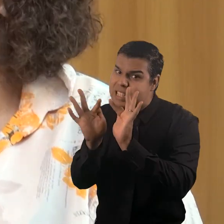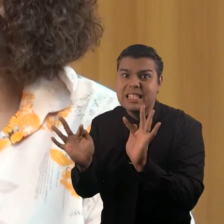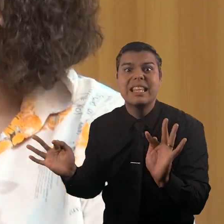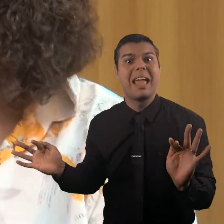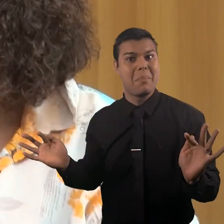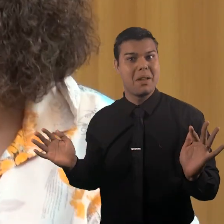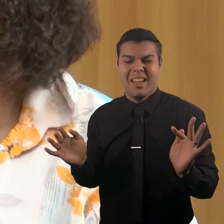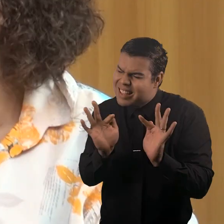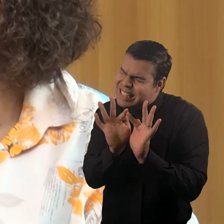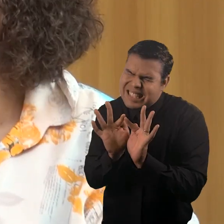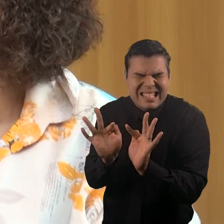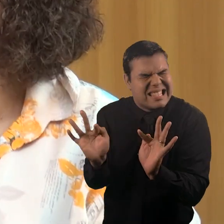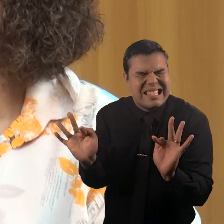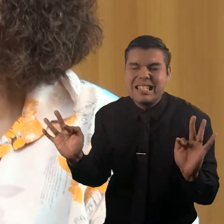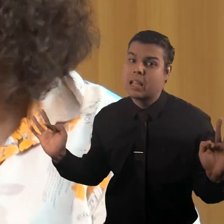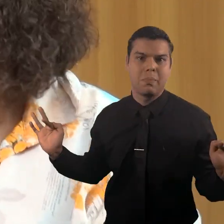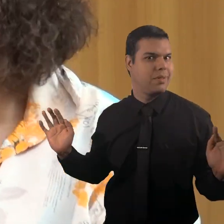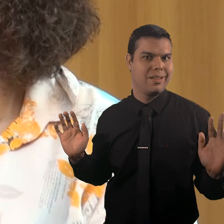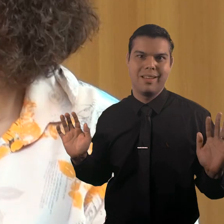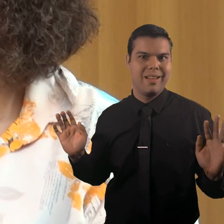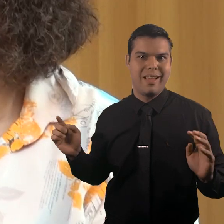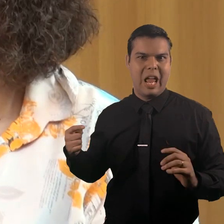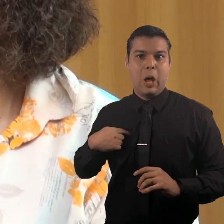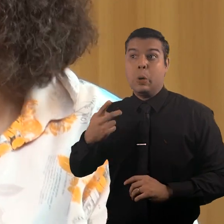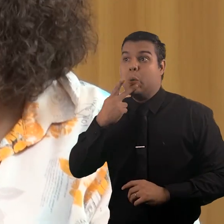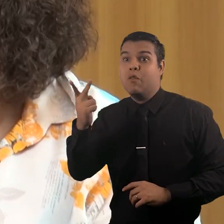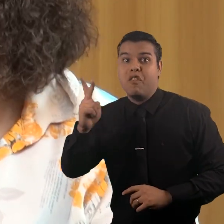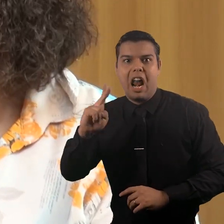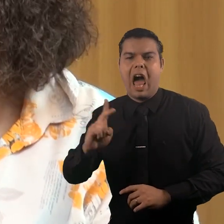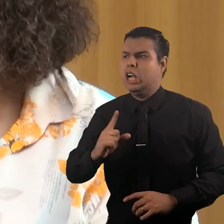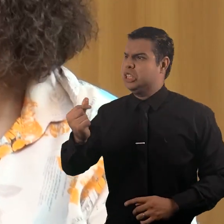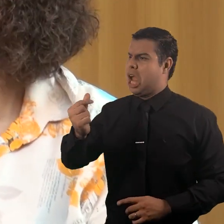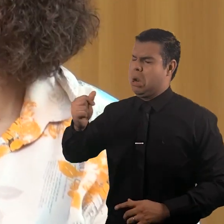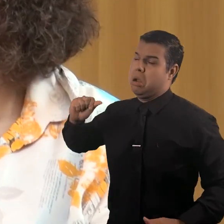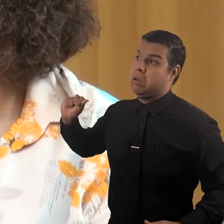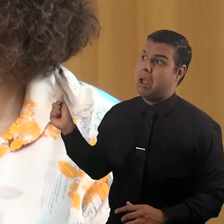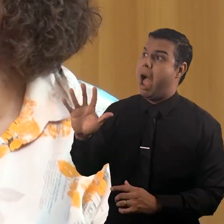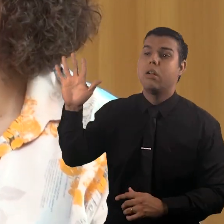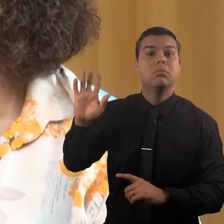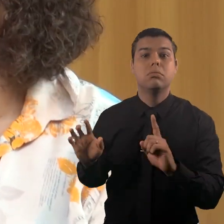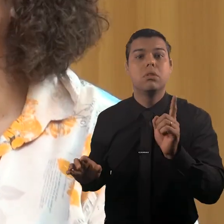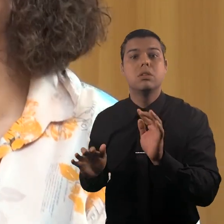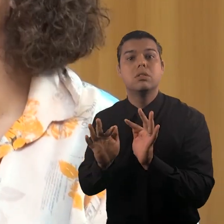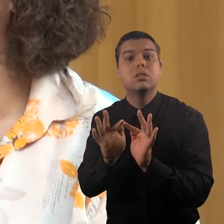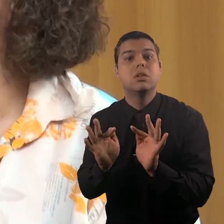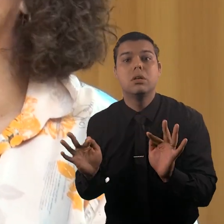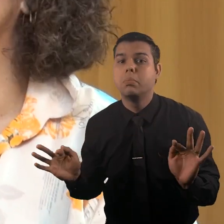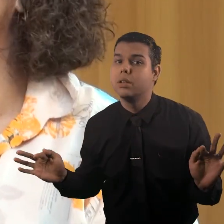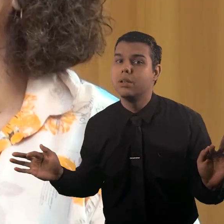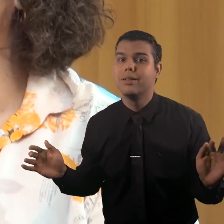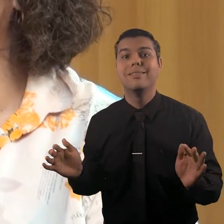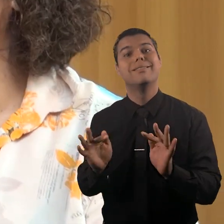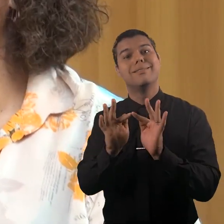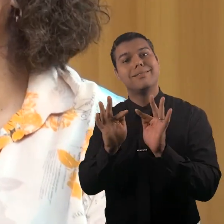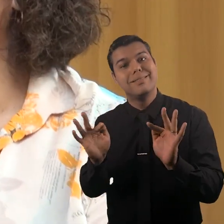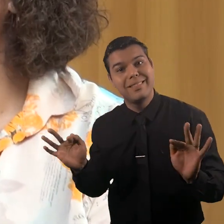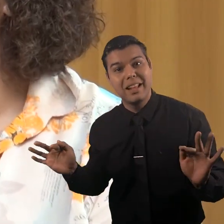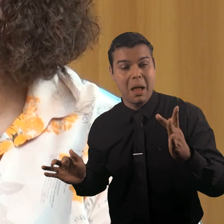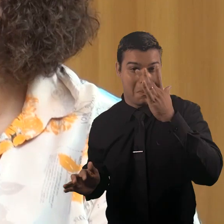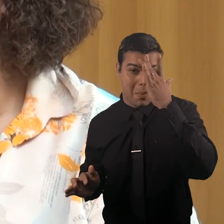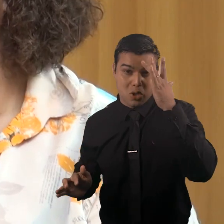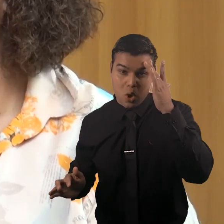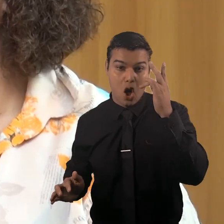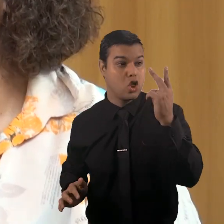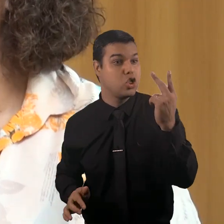linda, uma coisa muito simples. Muito simples, muito simples. Eu não estou falando assim de verbas estratosféricas. Eu estou falando de uma